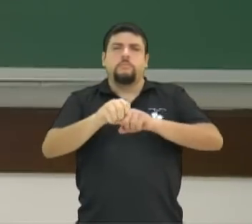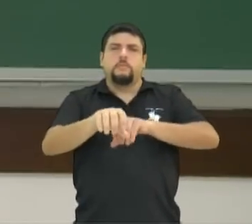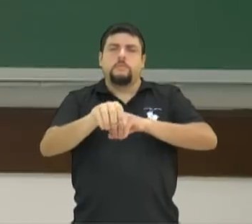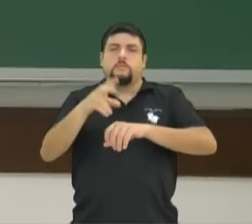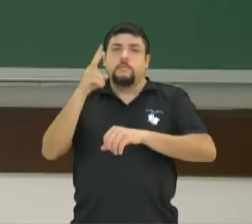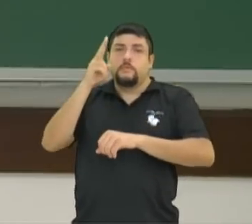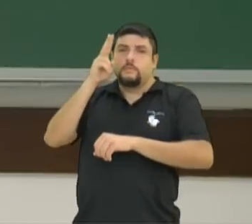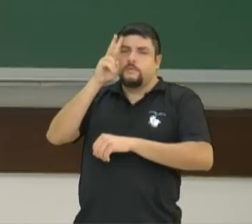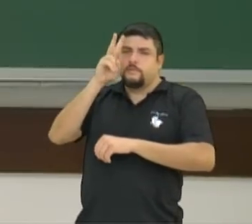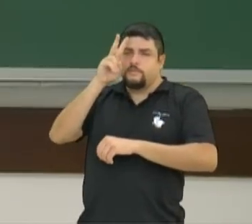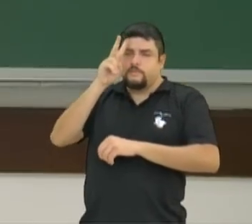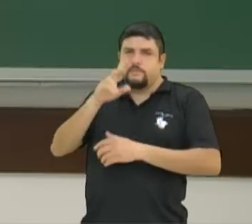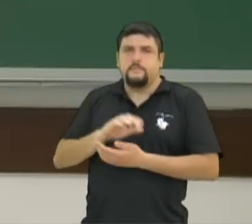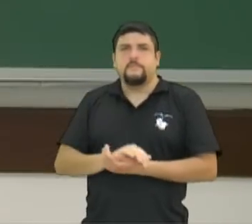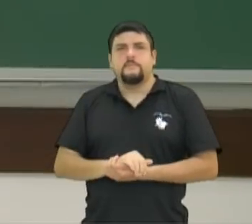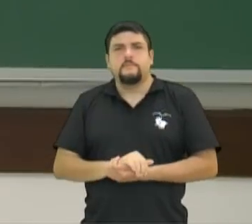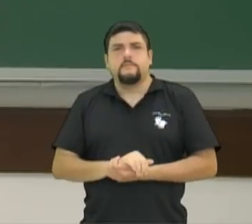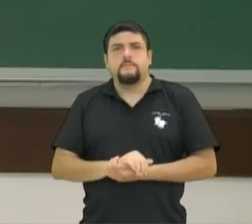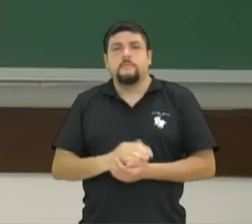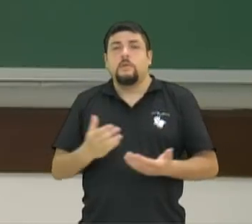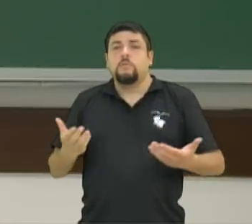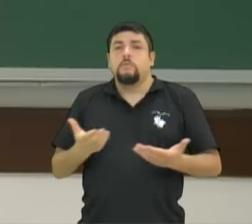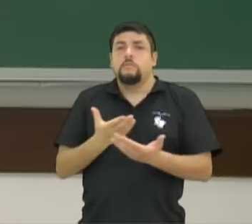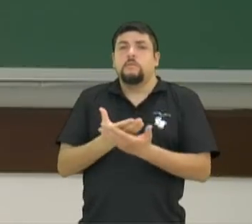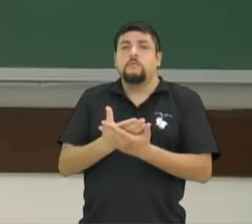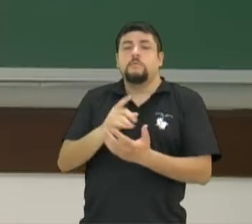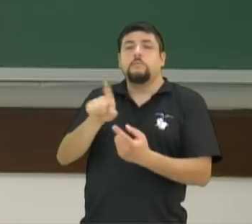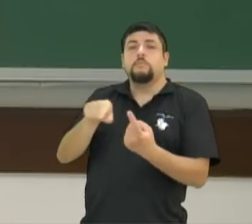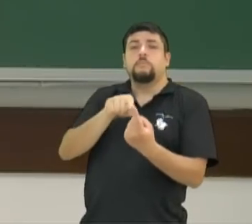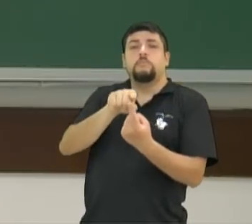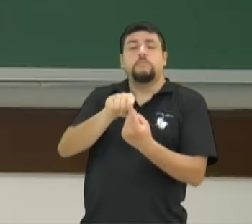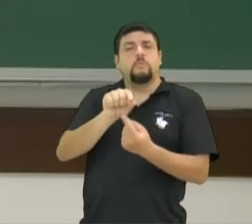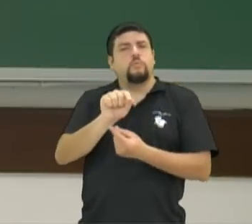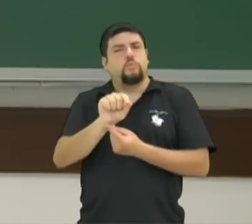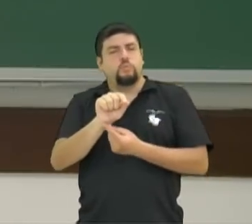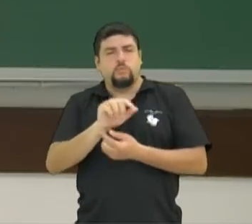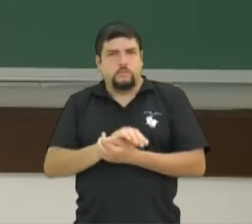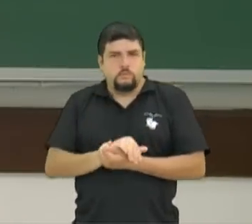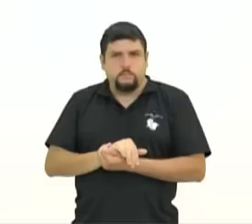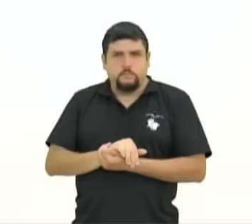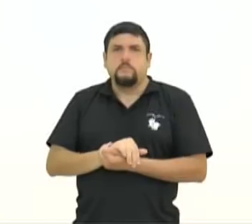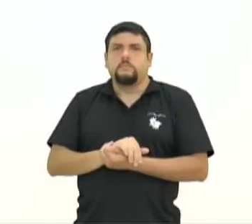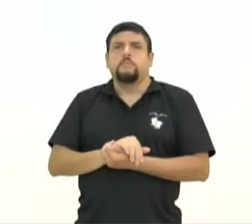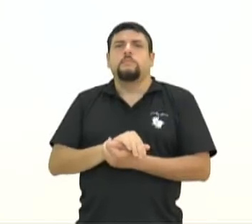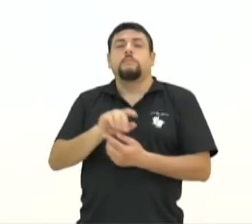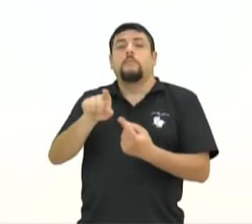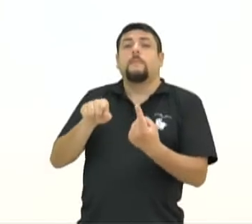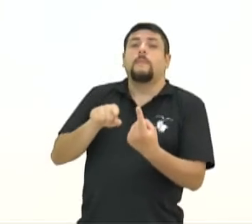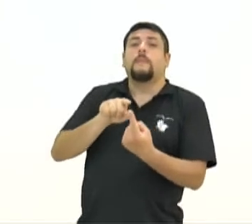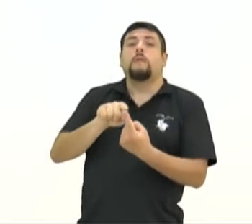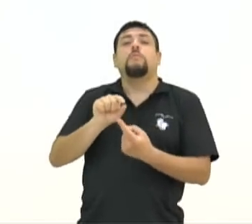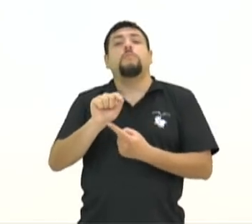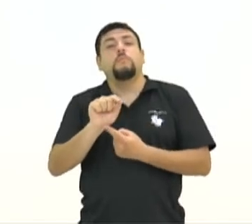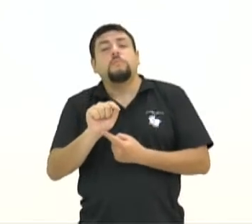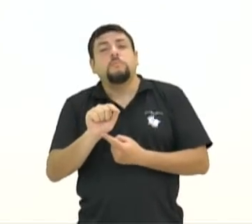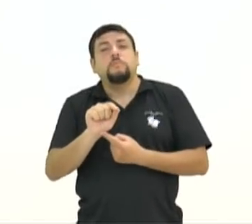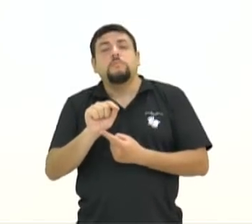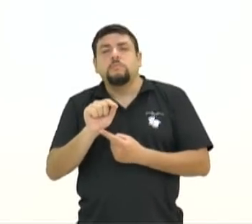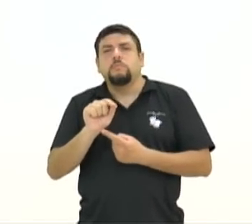Então, qual é o nosso objetivo da aula de hoje? Vejam aqui, o objetivo é que a gente possa analisar